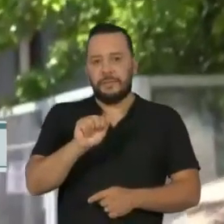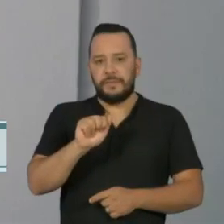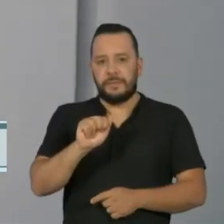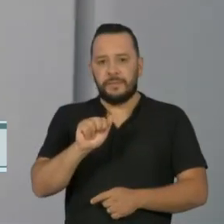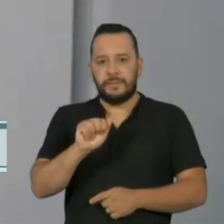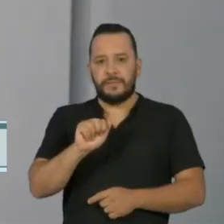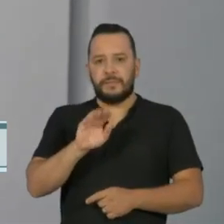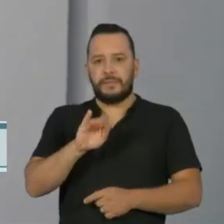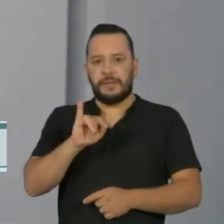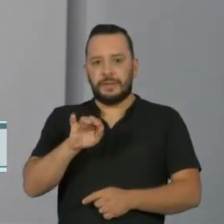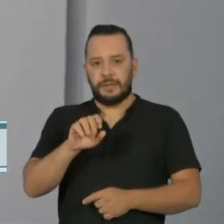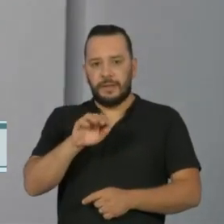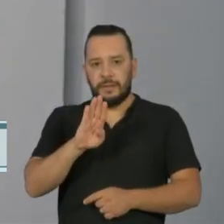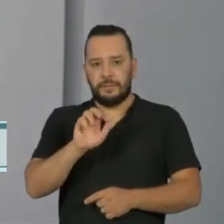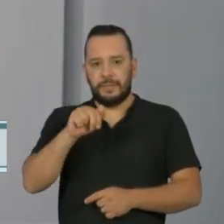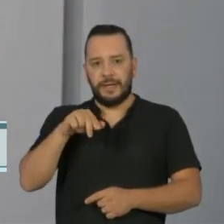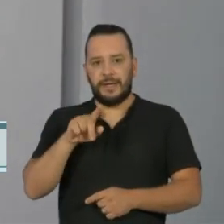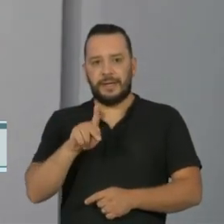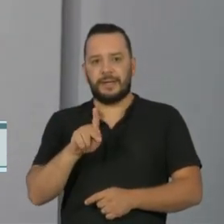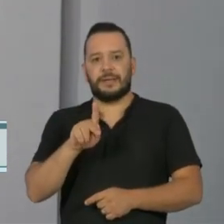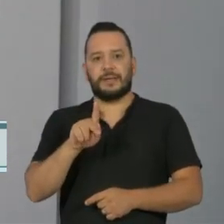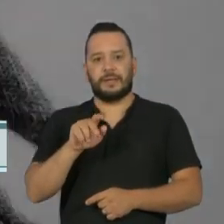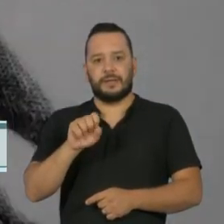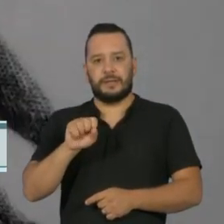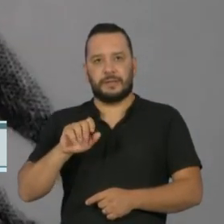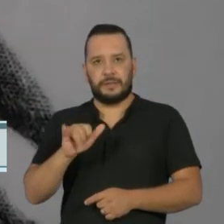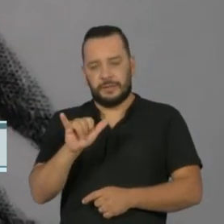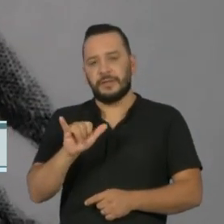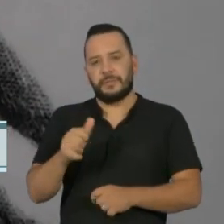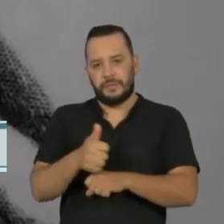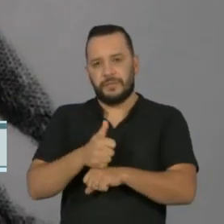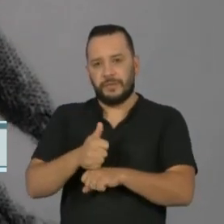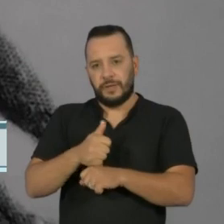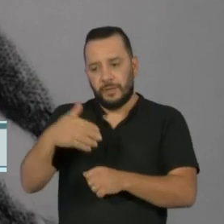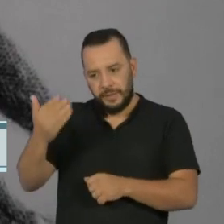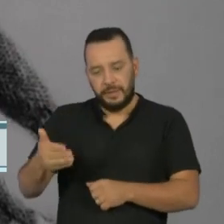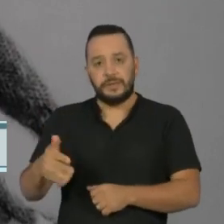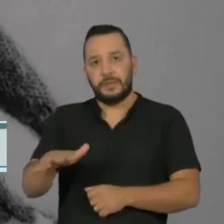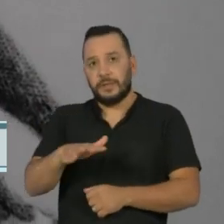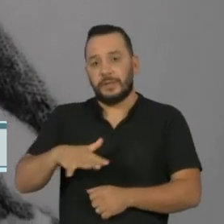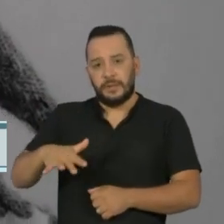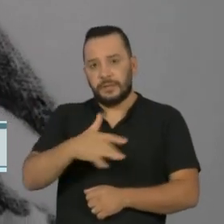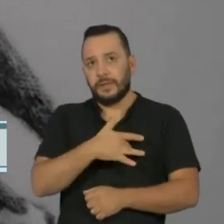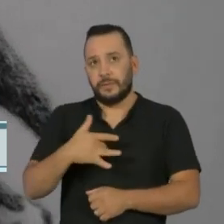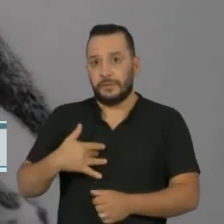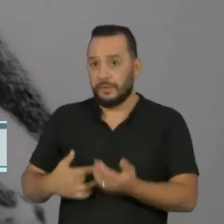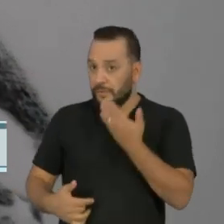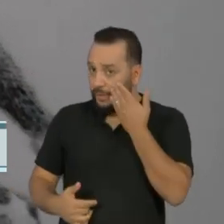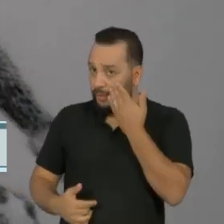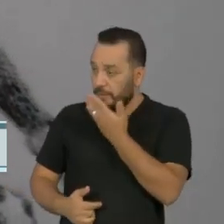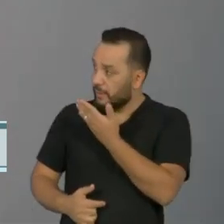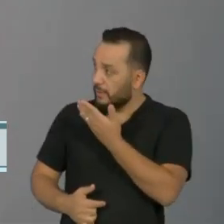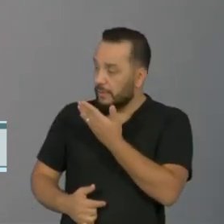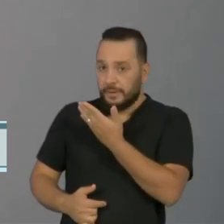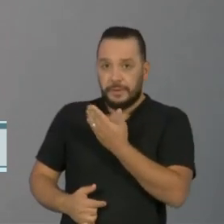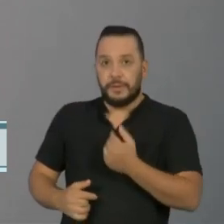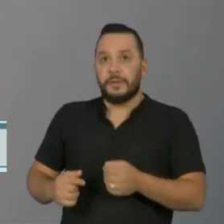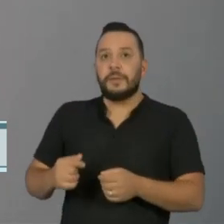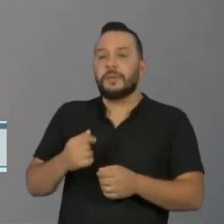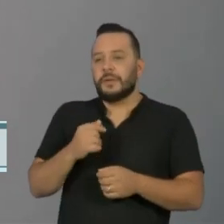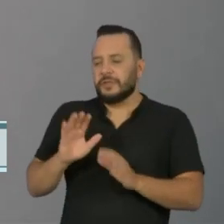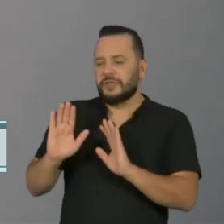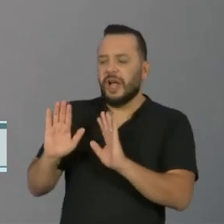Um menino ajoelhado com uma boneca na mão. Sim, ela é uma enfermeira. É a super-heroína desse garoto que deixou de